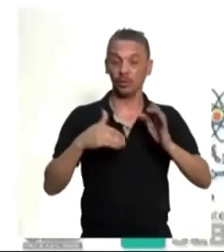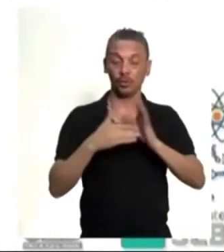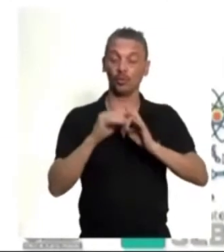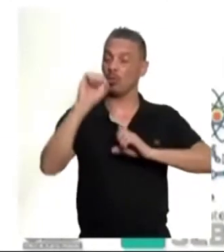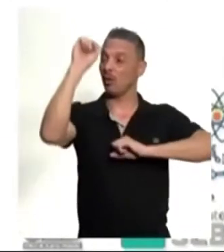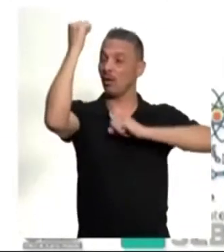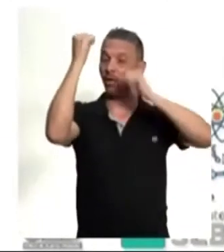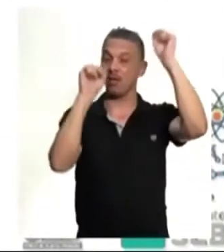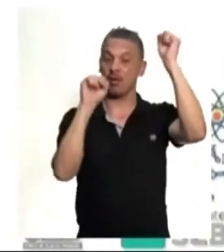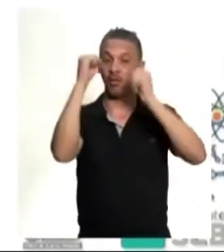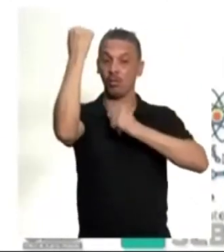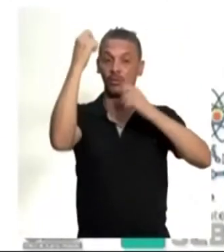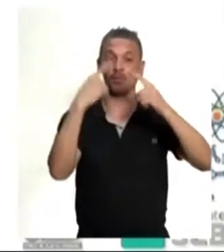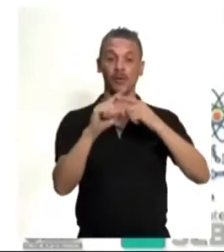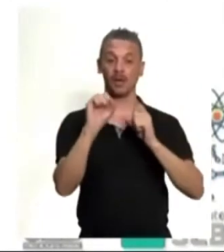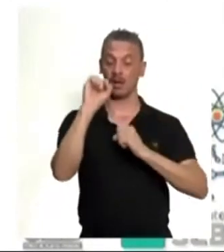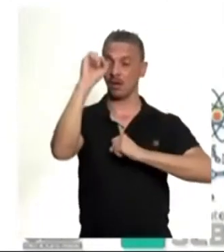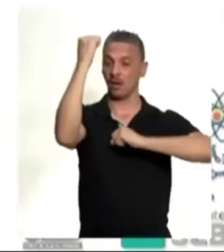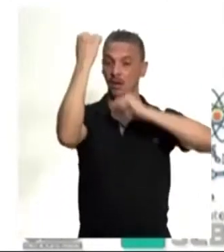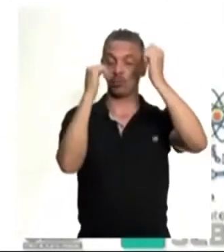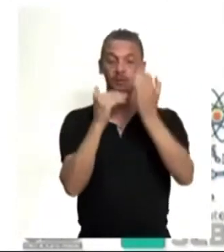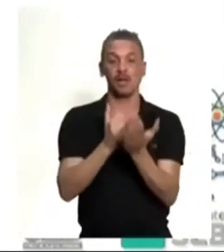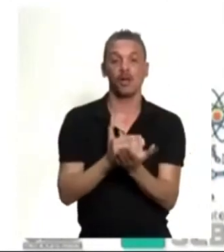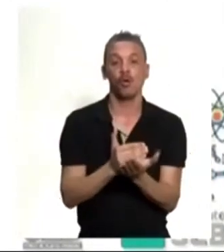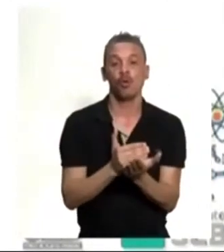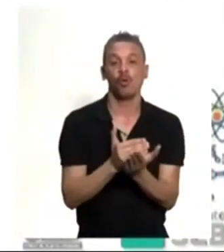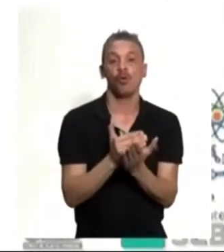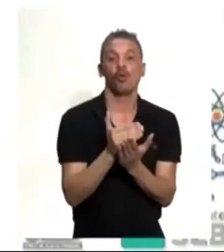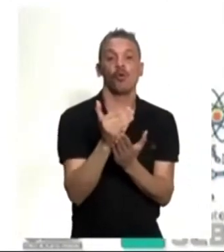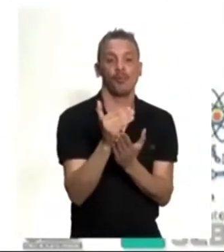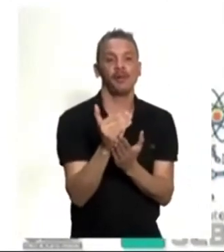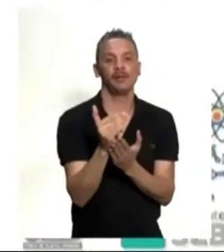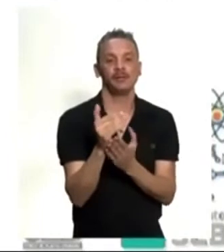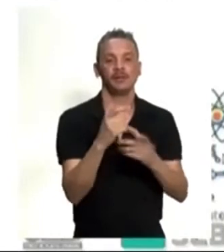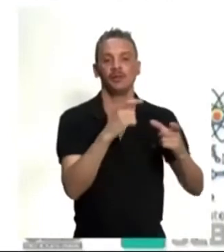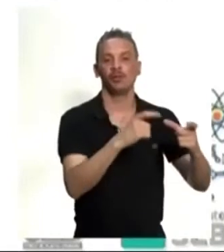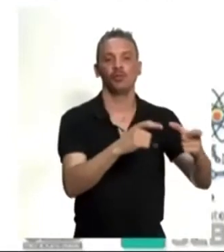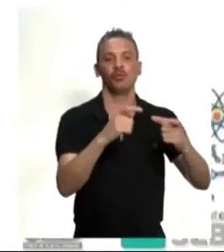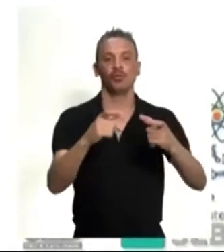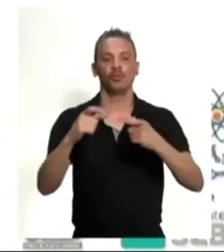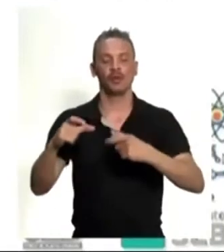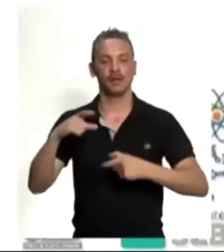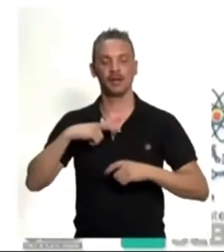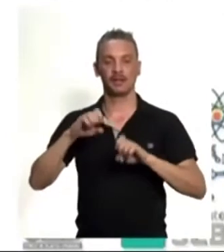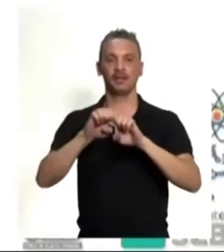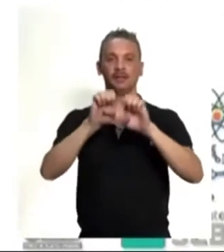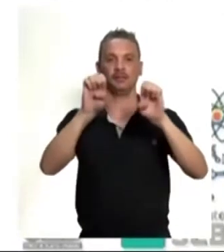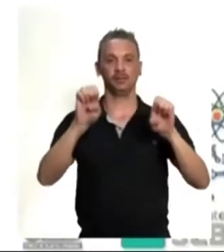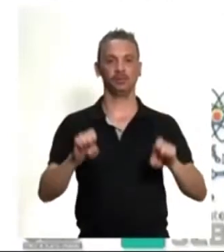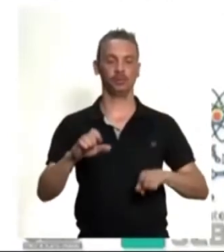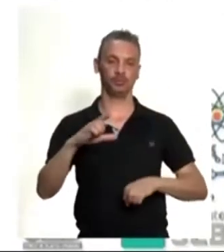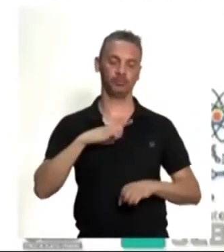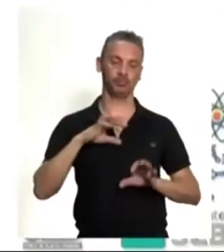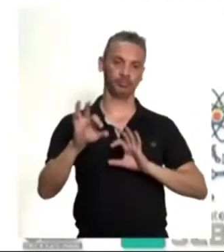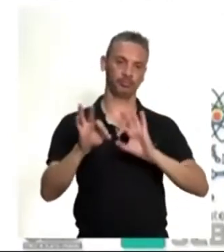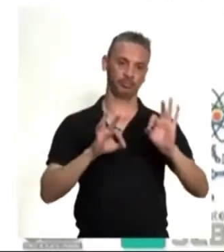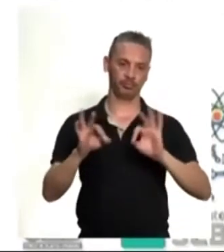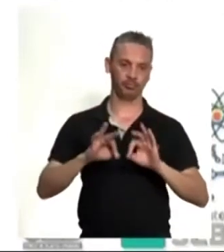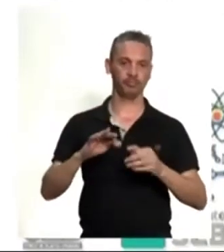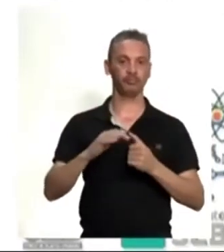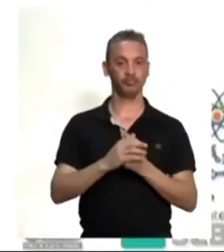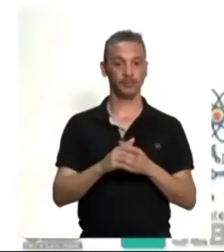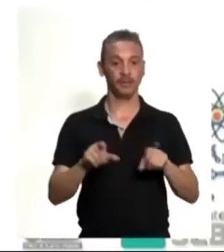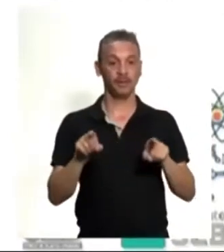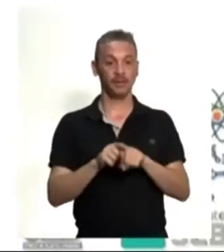indústrias passaram a ser instaladas, principalmente em locais que dispõem de oferta que dispõe de